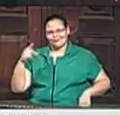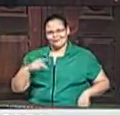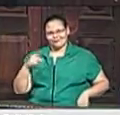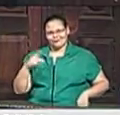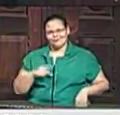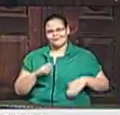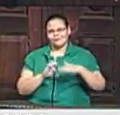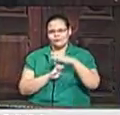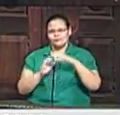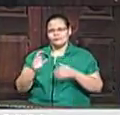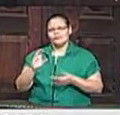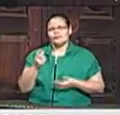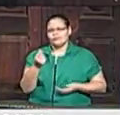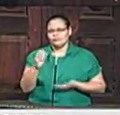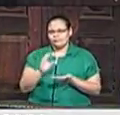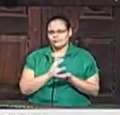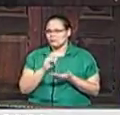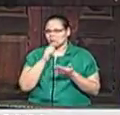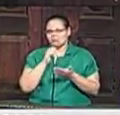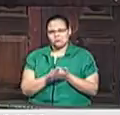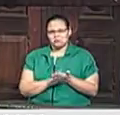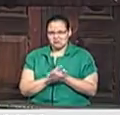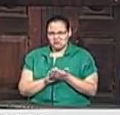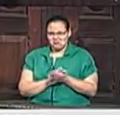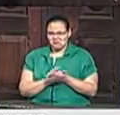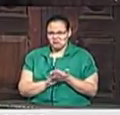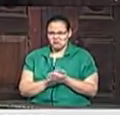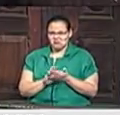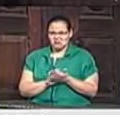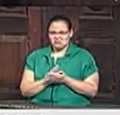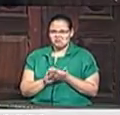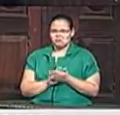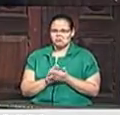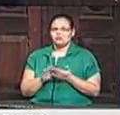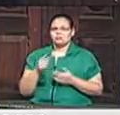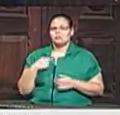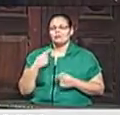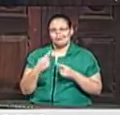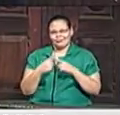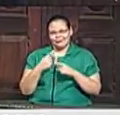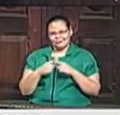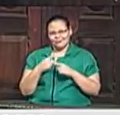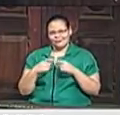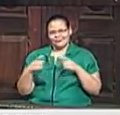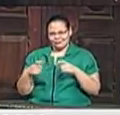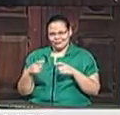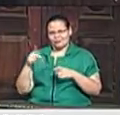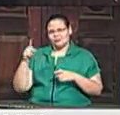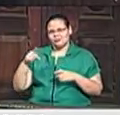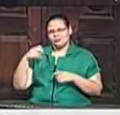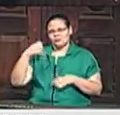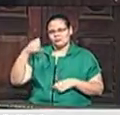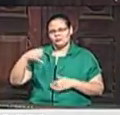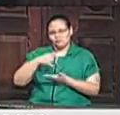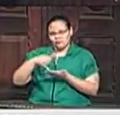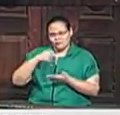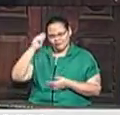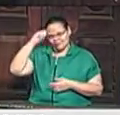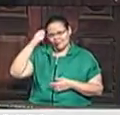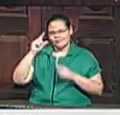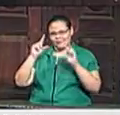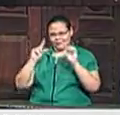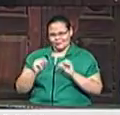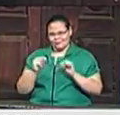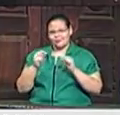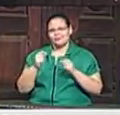e participação especial, nada, porque o preço do petróleo caiu, reduziu